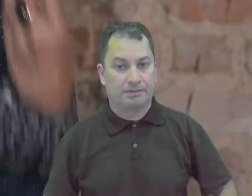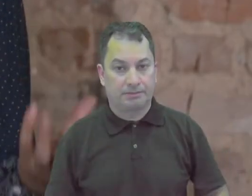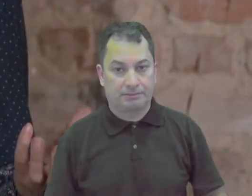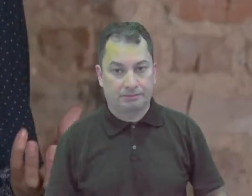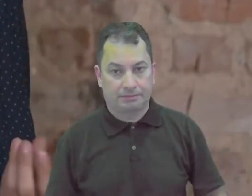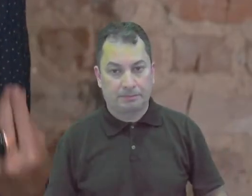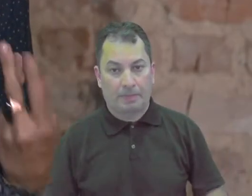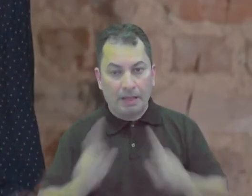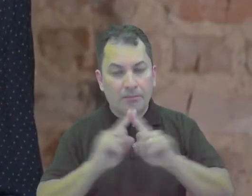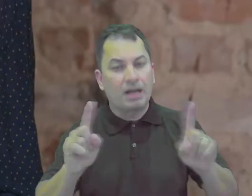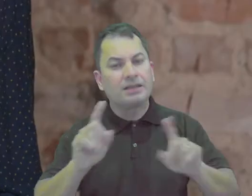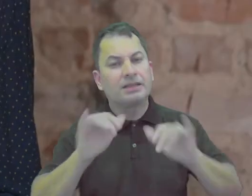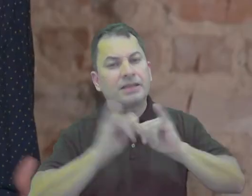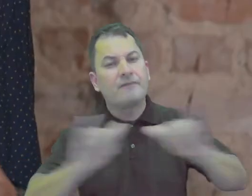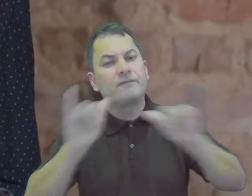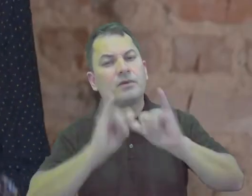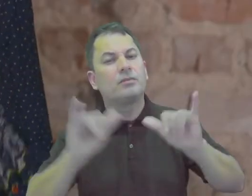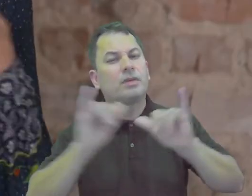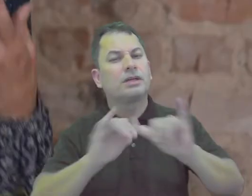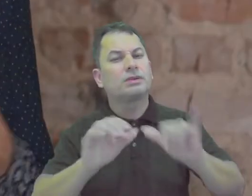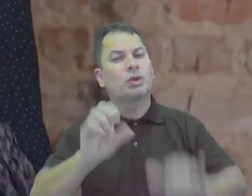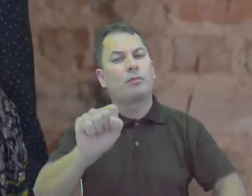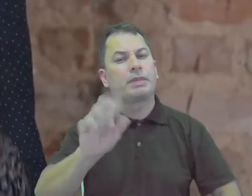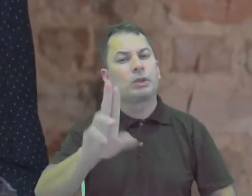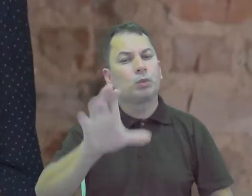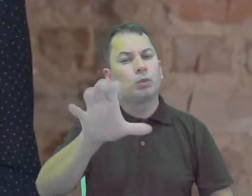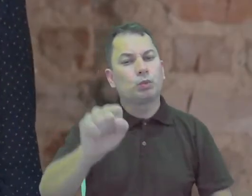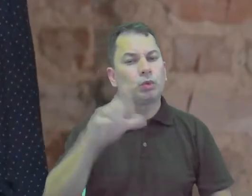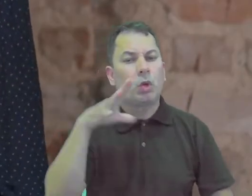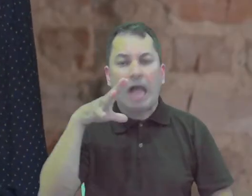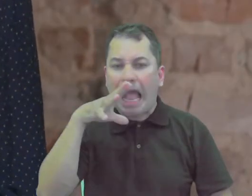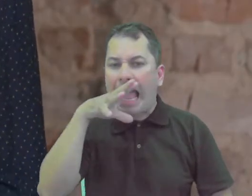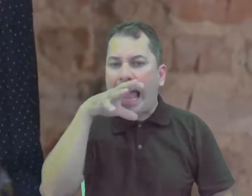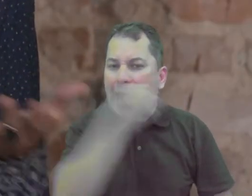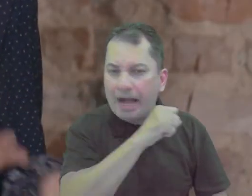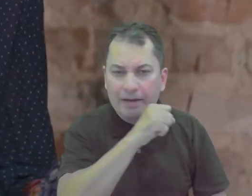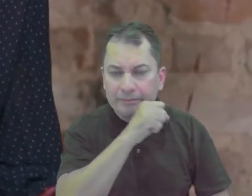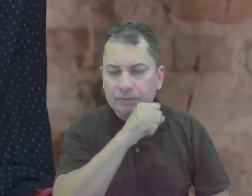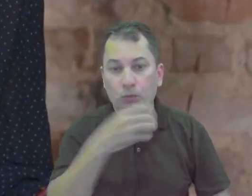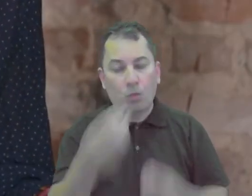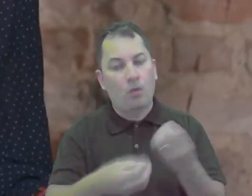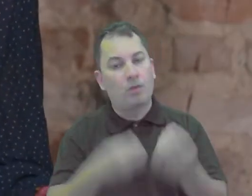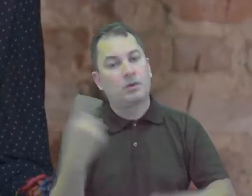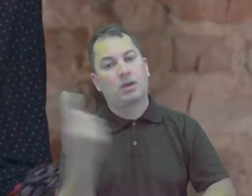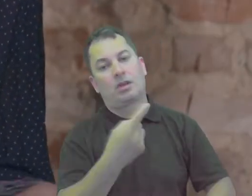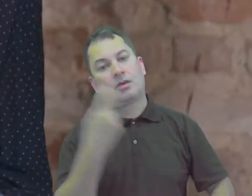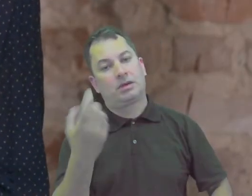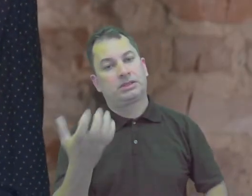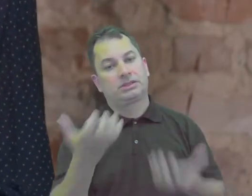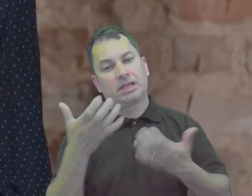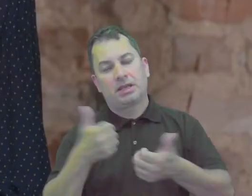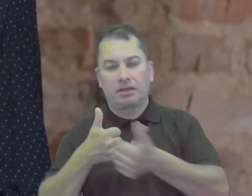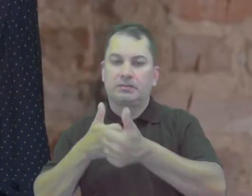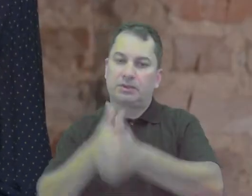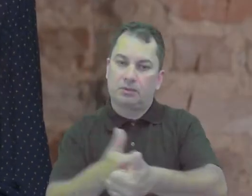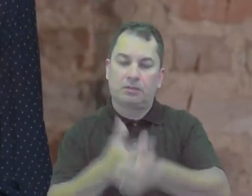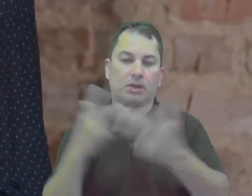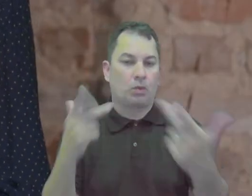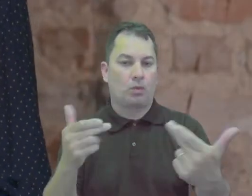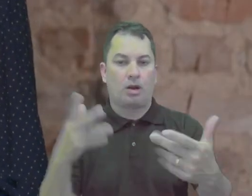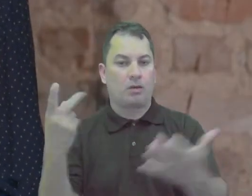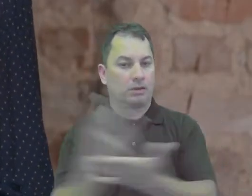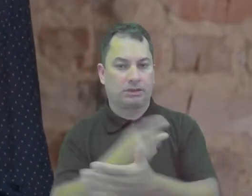informação dos sistemas de saúde nessa agilidade tão grande como a gente vem acompanhando da Covid.